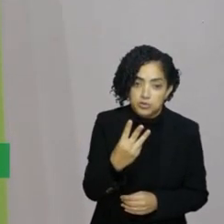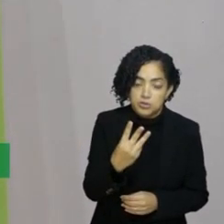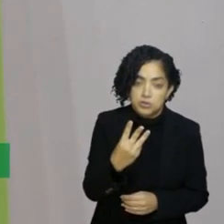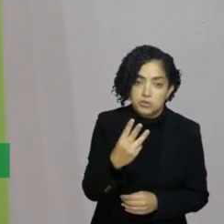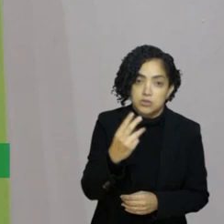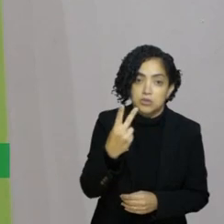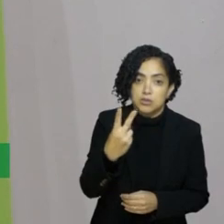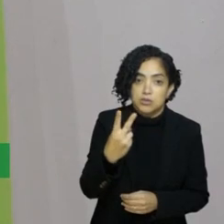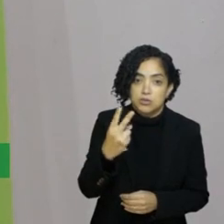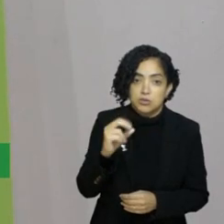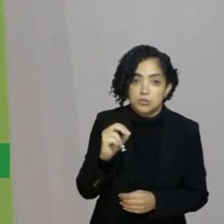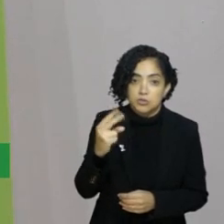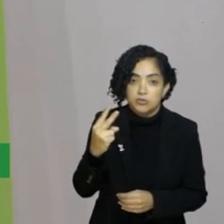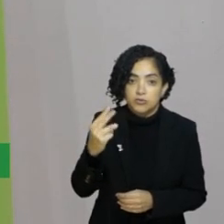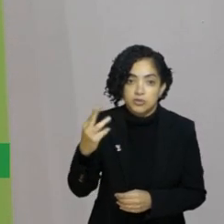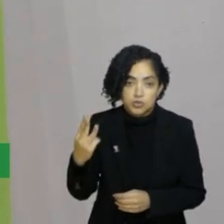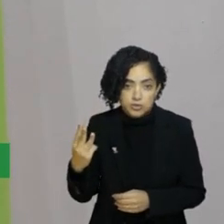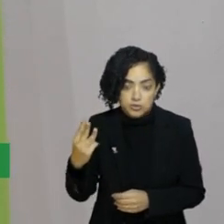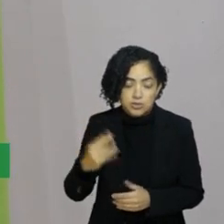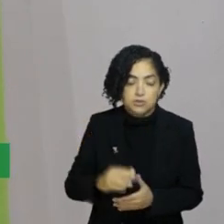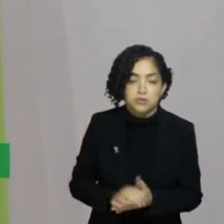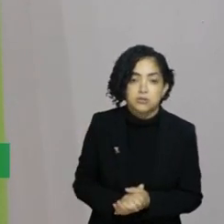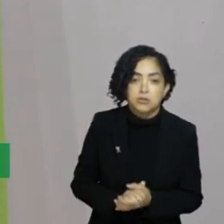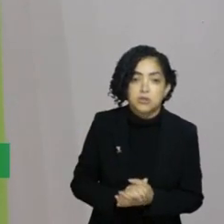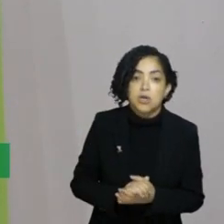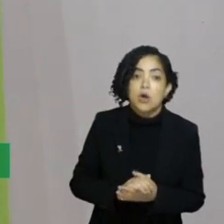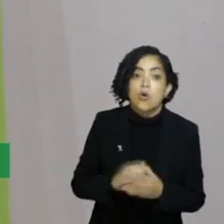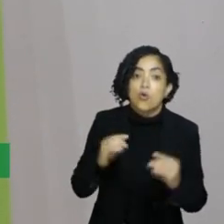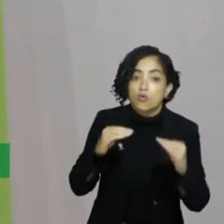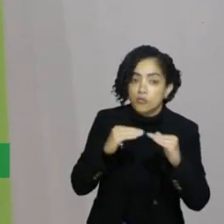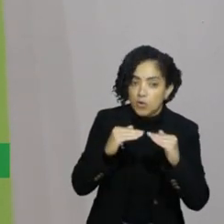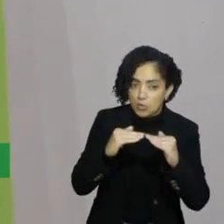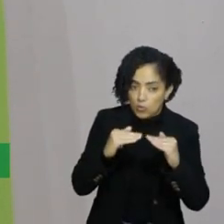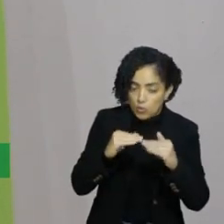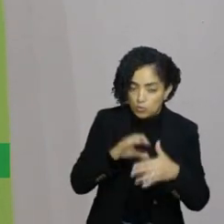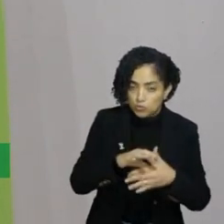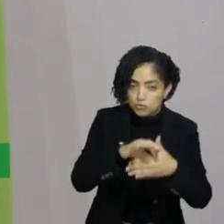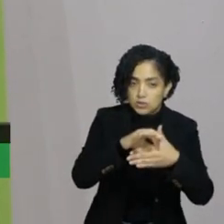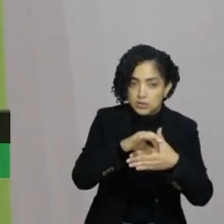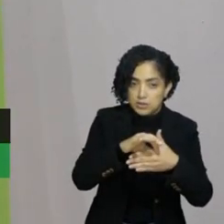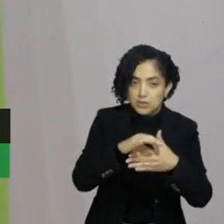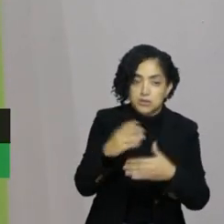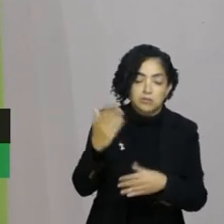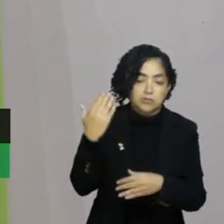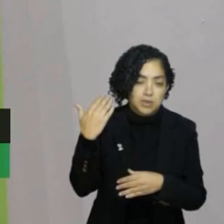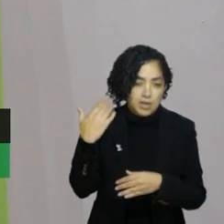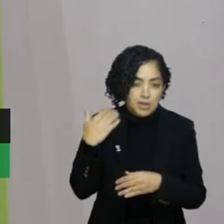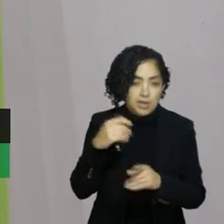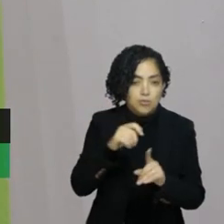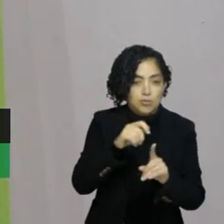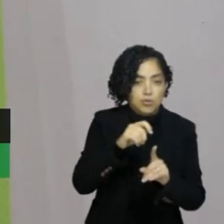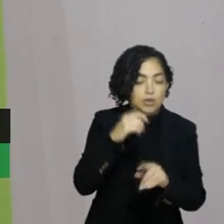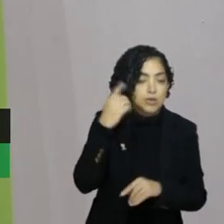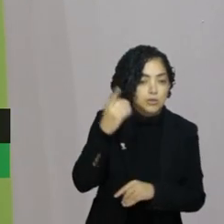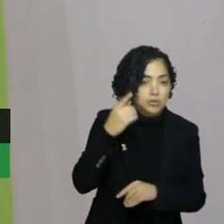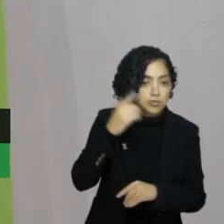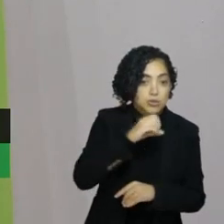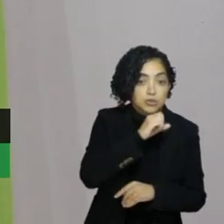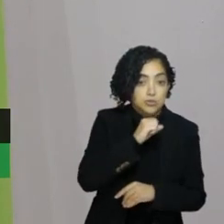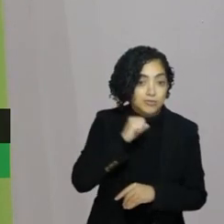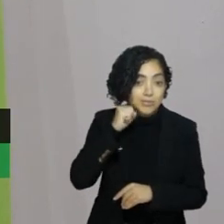23/2023. Houve um acordo aqui de líderes, onde o líder do governo à época, deputado Massoco, infelizmente ele não está